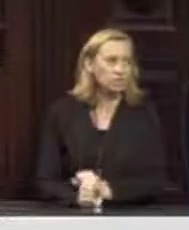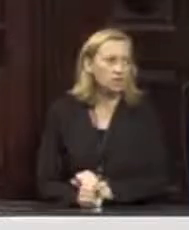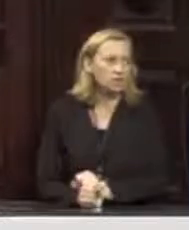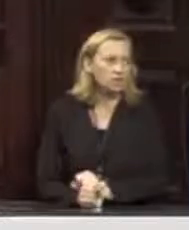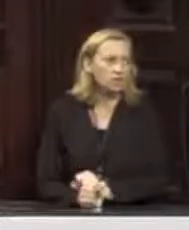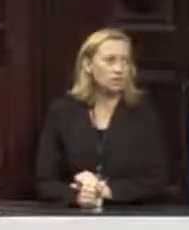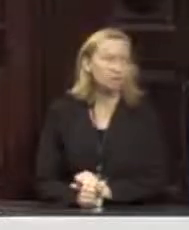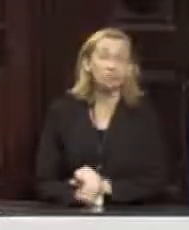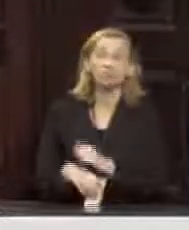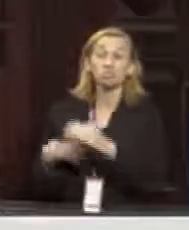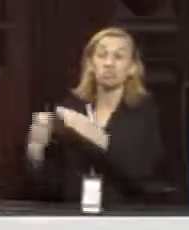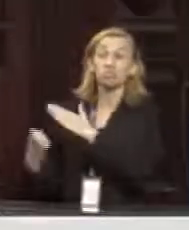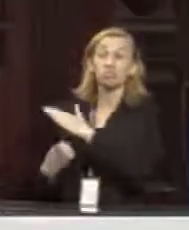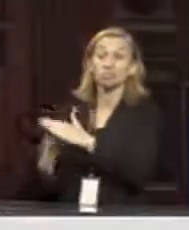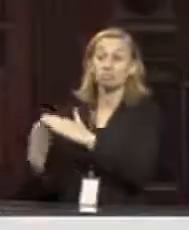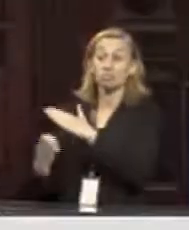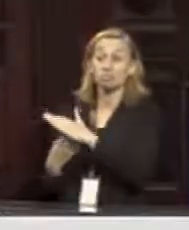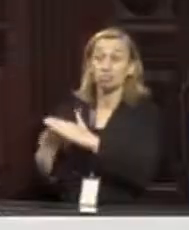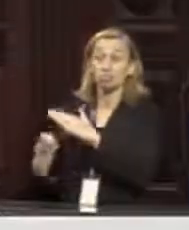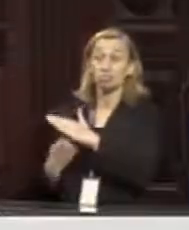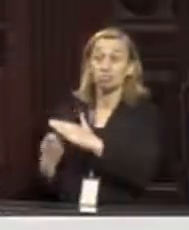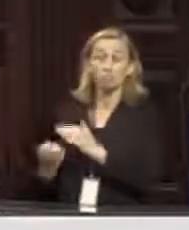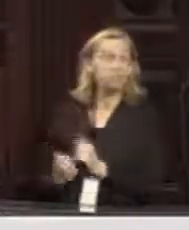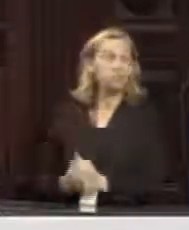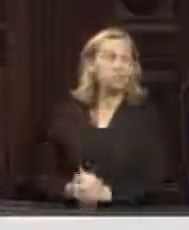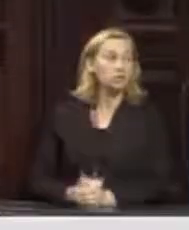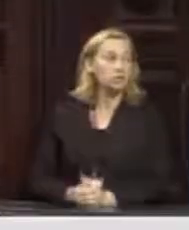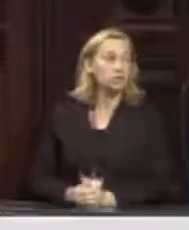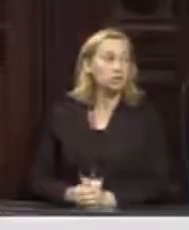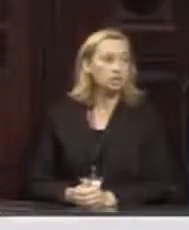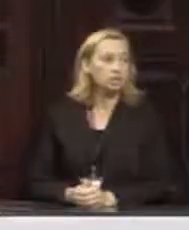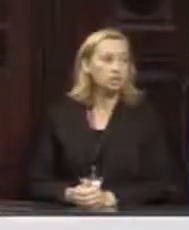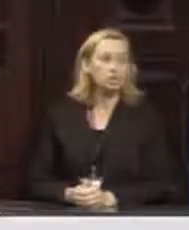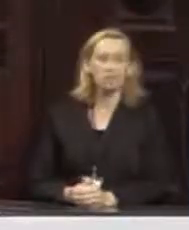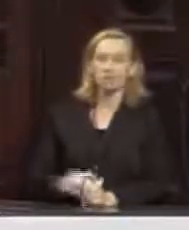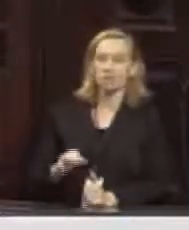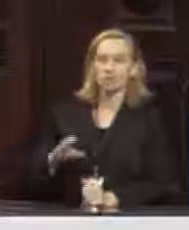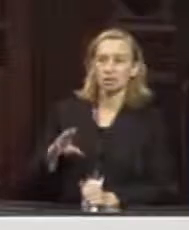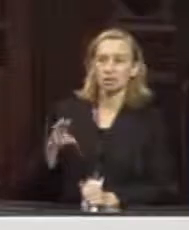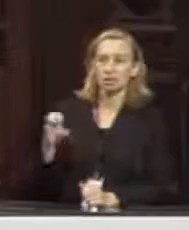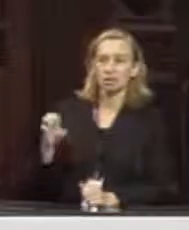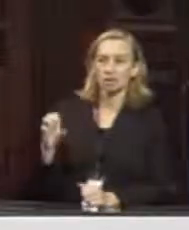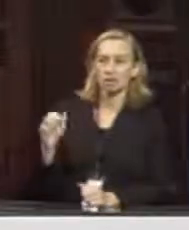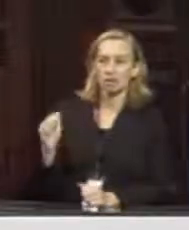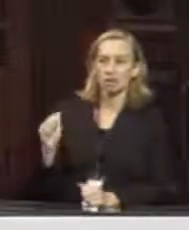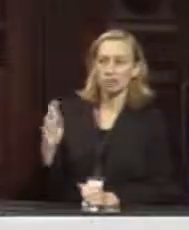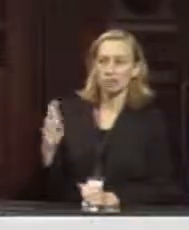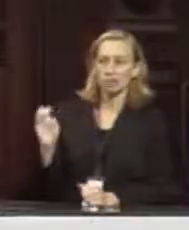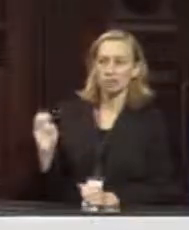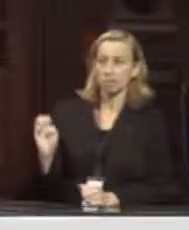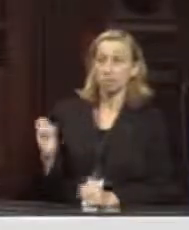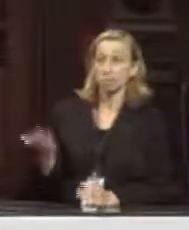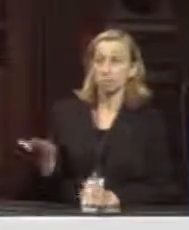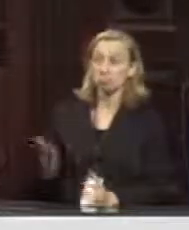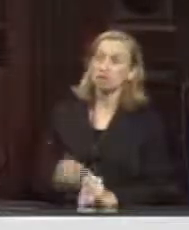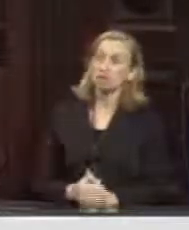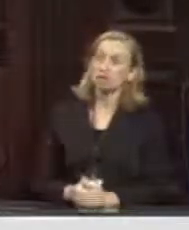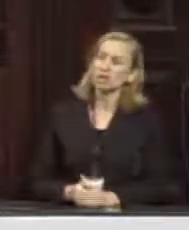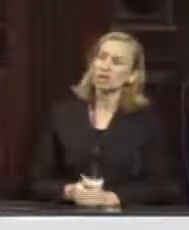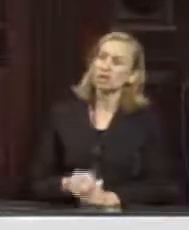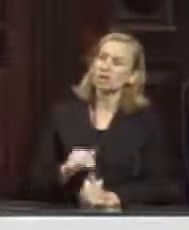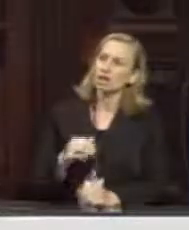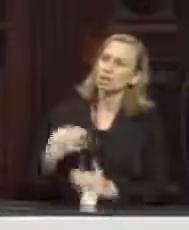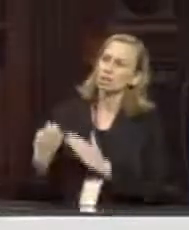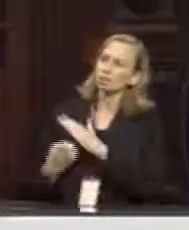extinção das empresas. Eu vou me prender à SEAB. A SEAB é uma empresa